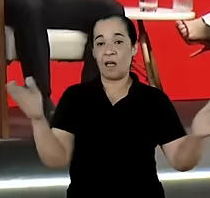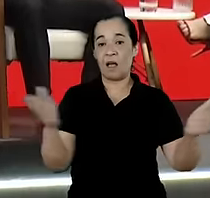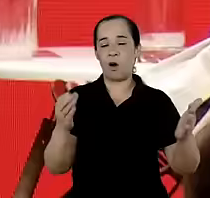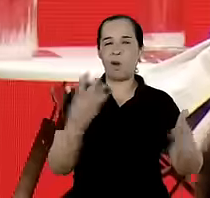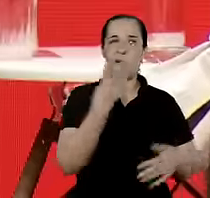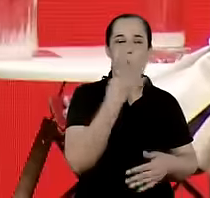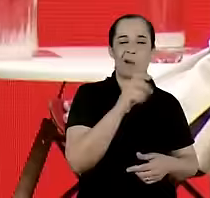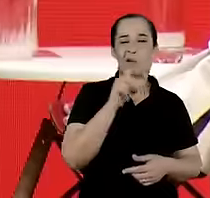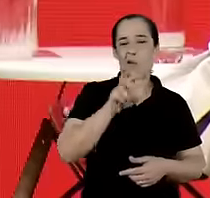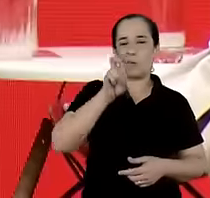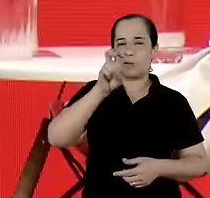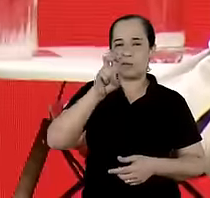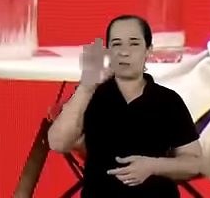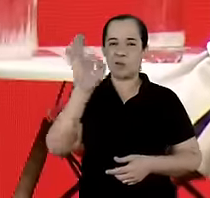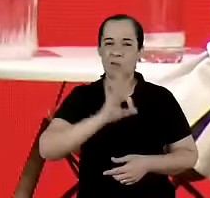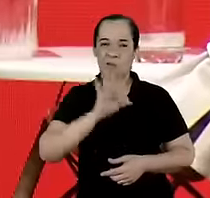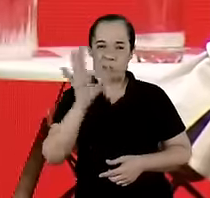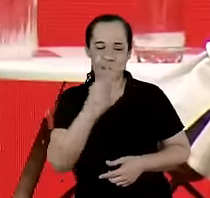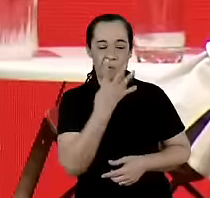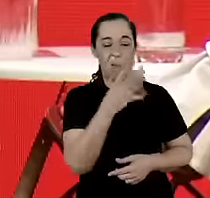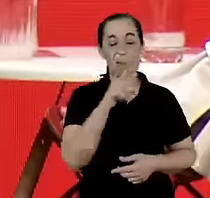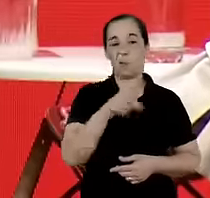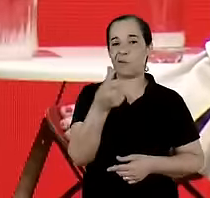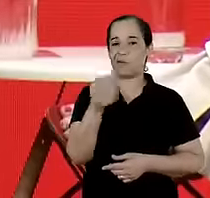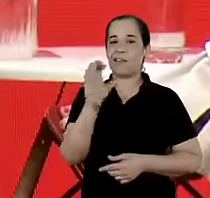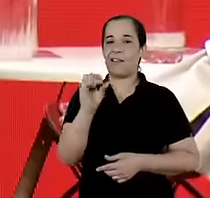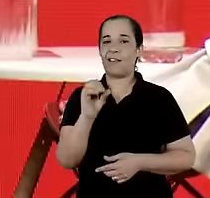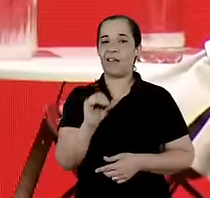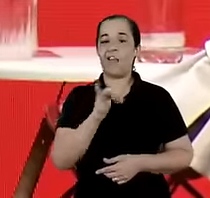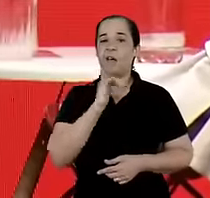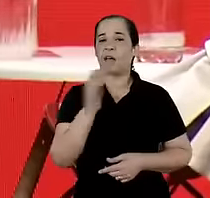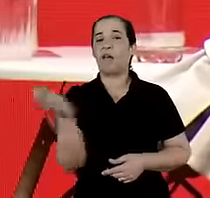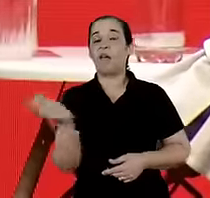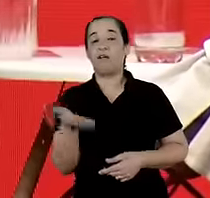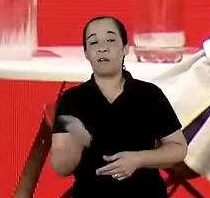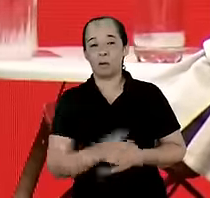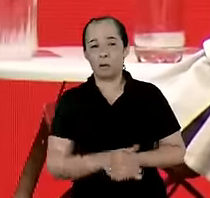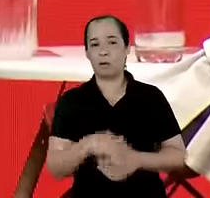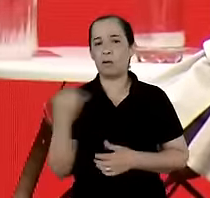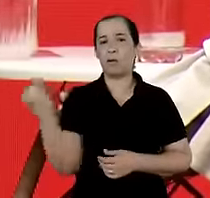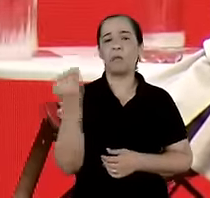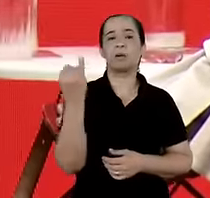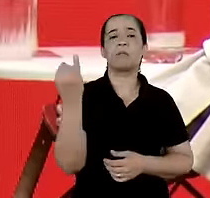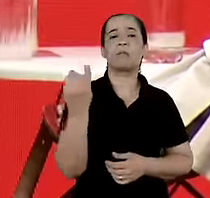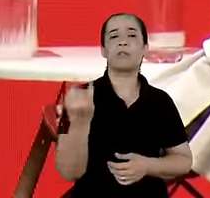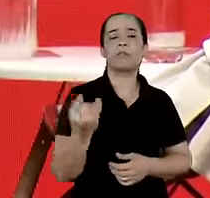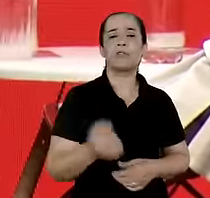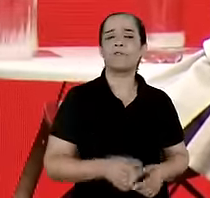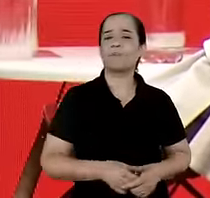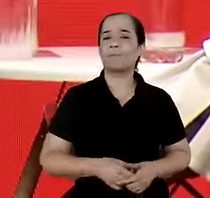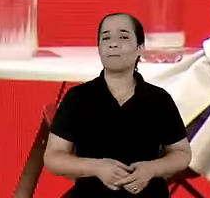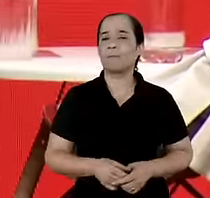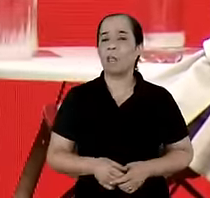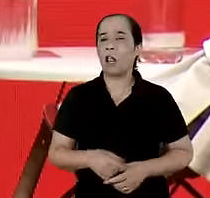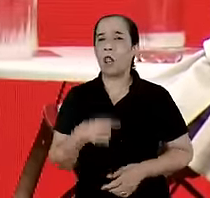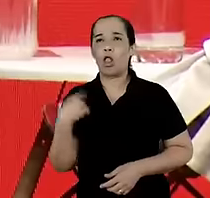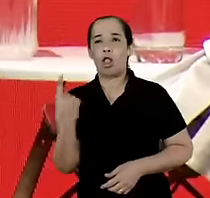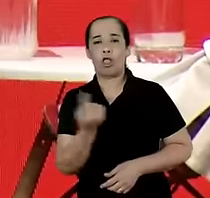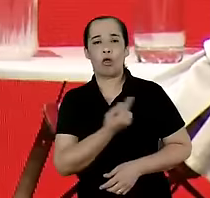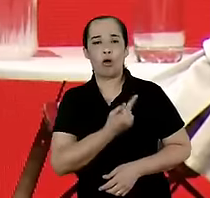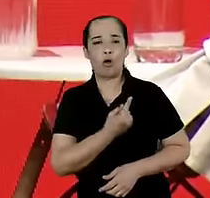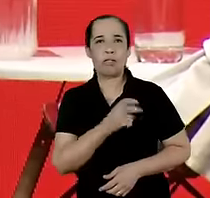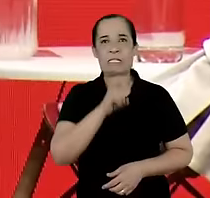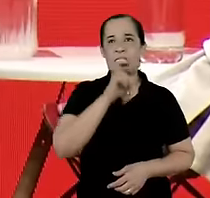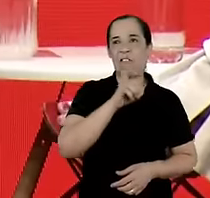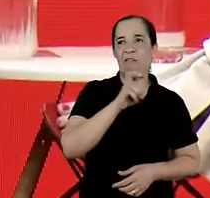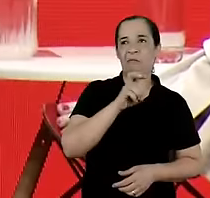volta do 460 eu diria que a agora né O que que é importante é que dificilmente a gente vai ver o 10 anos indo para cinco assim dessa forma